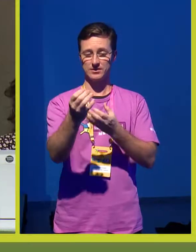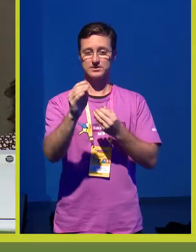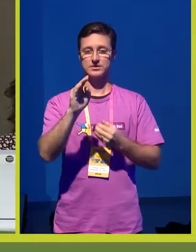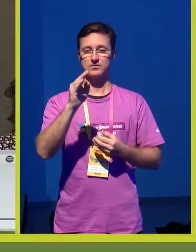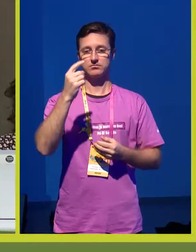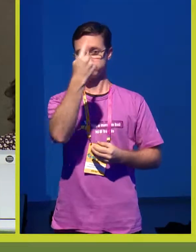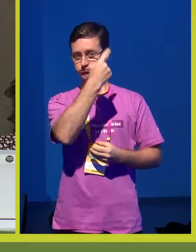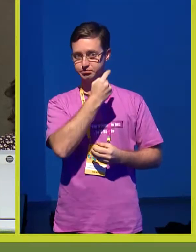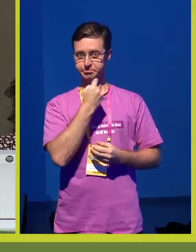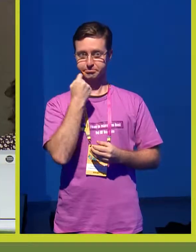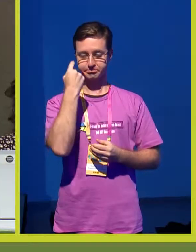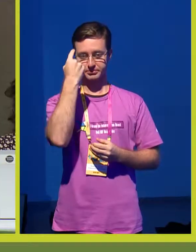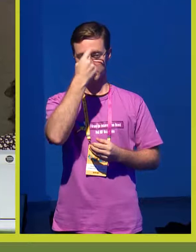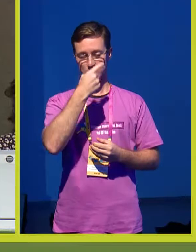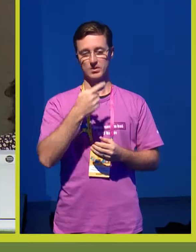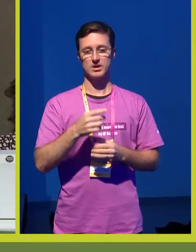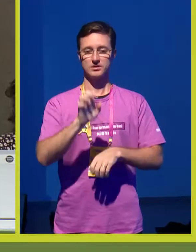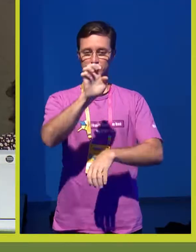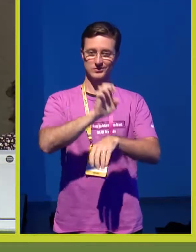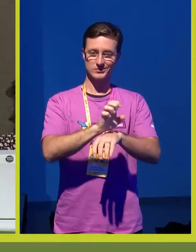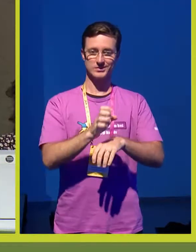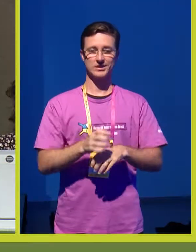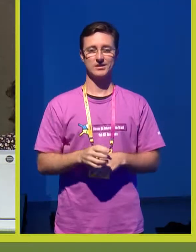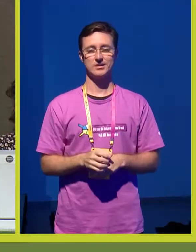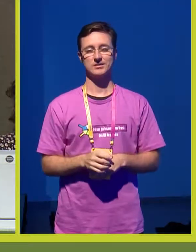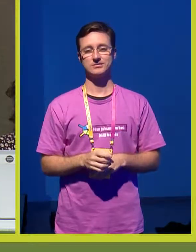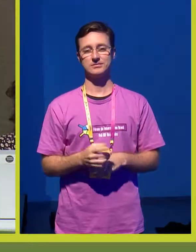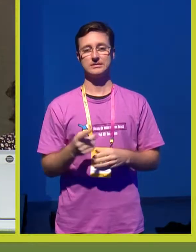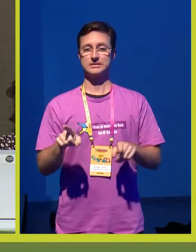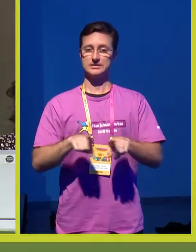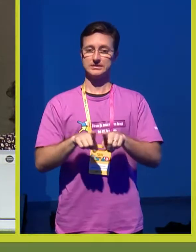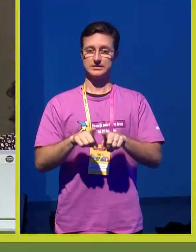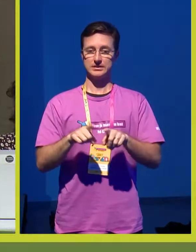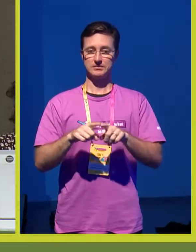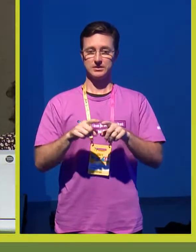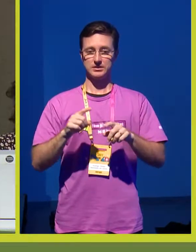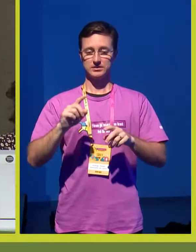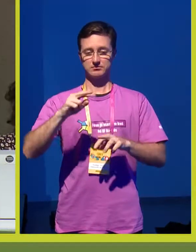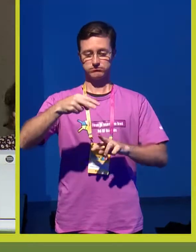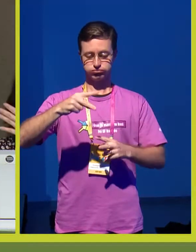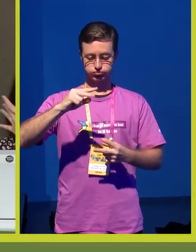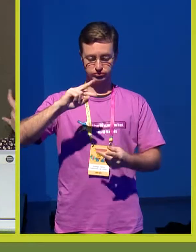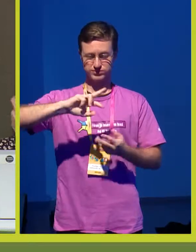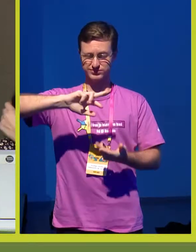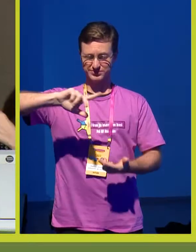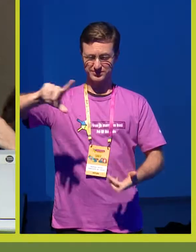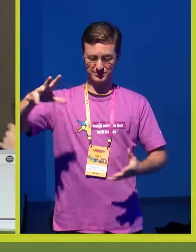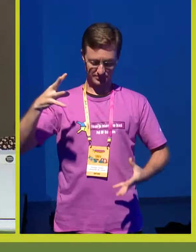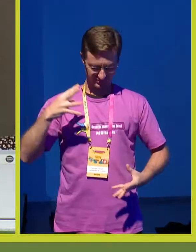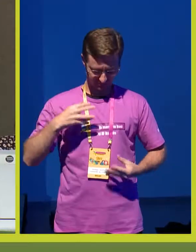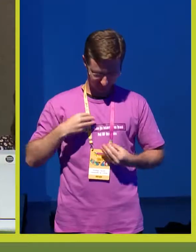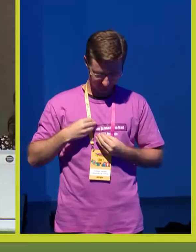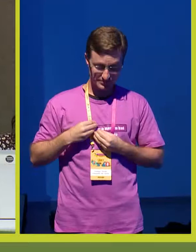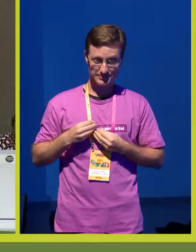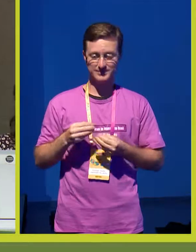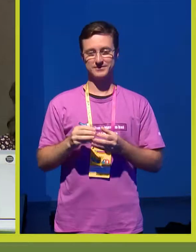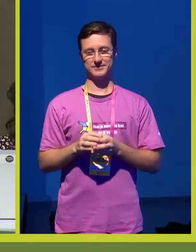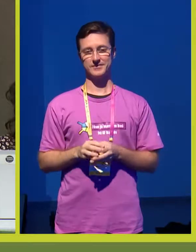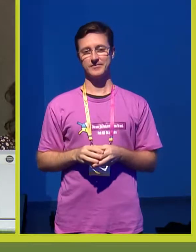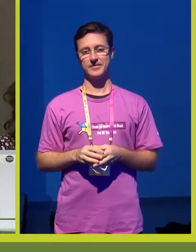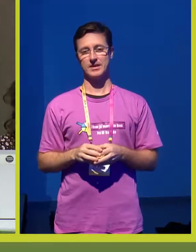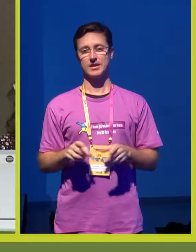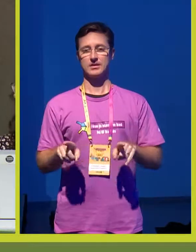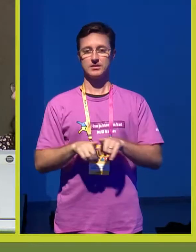e pelo Estado, dados genéticos também, reconhecimento facial, acesso a